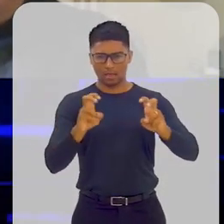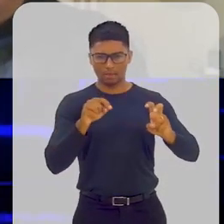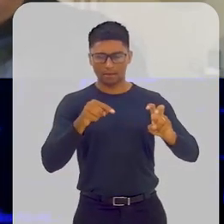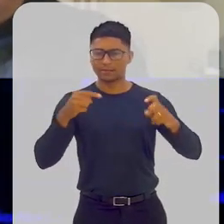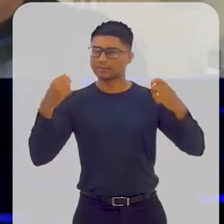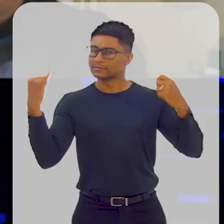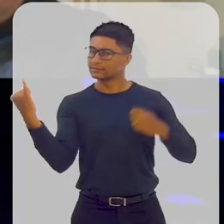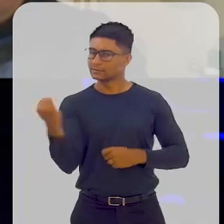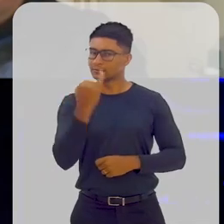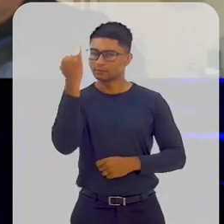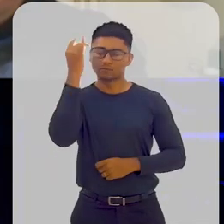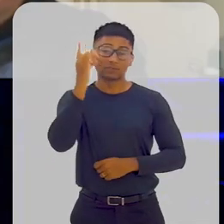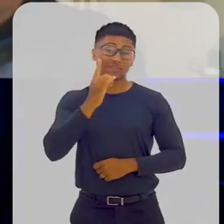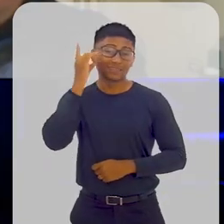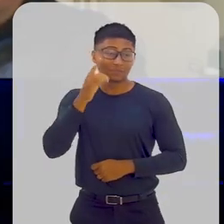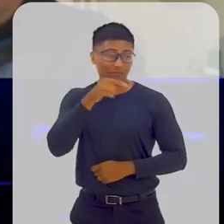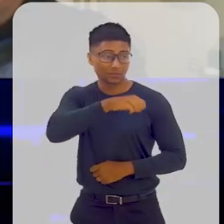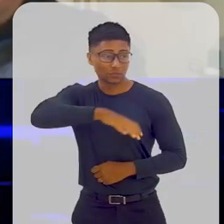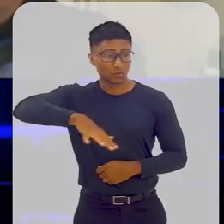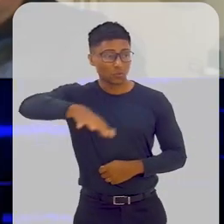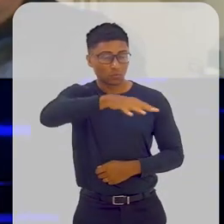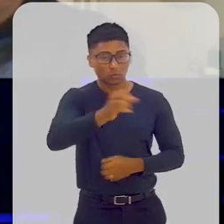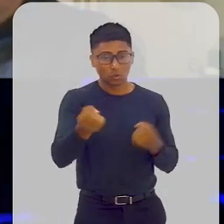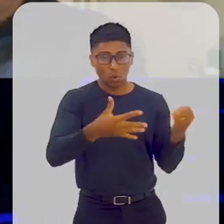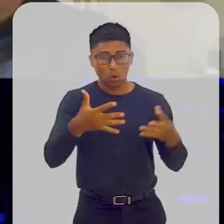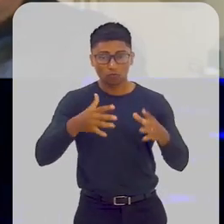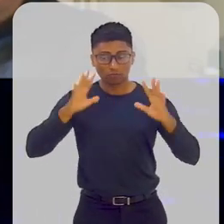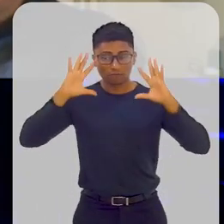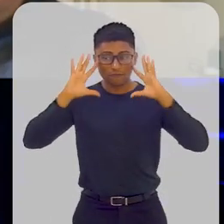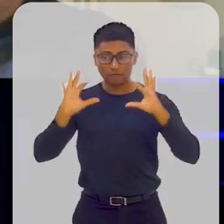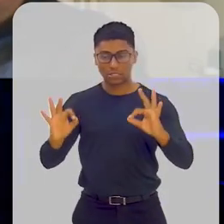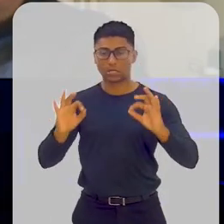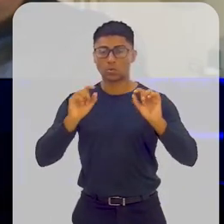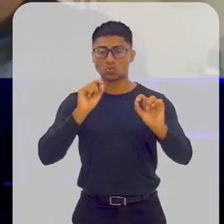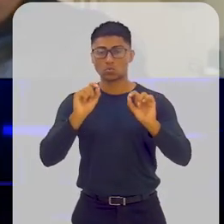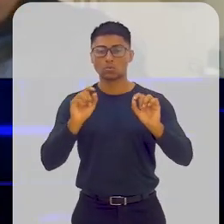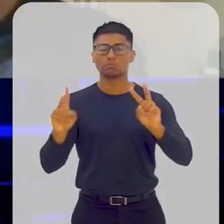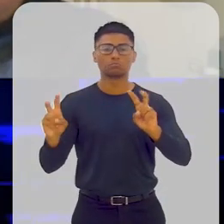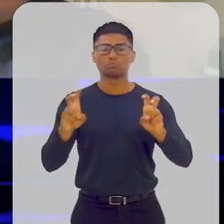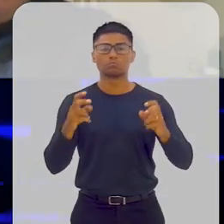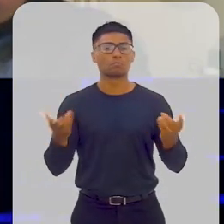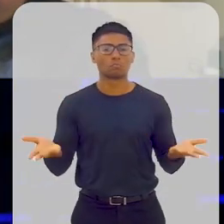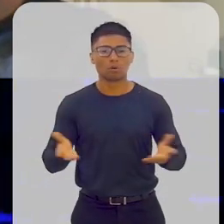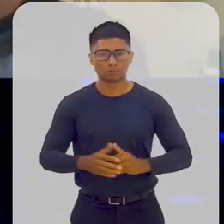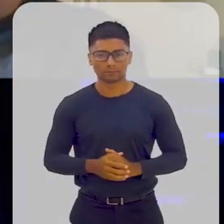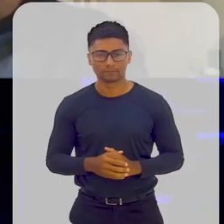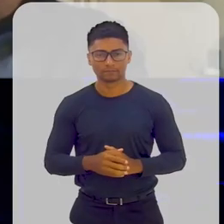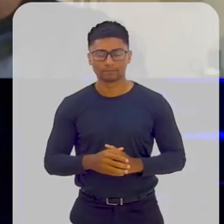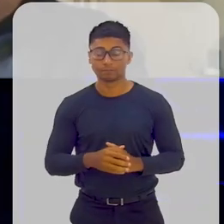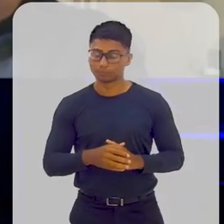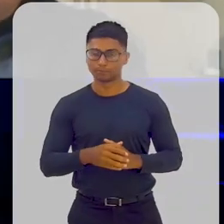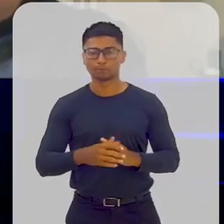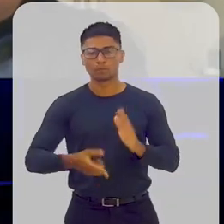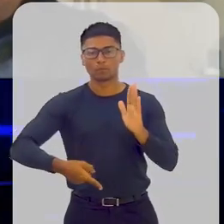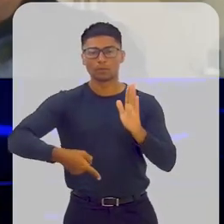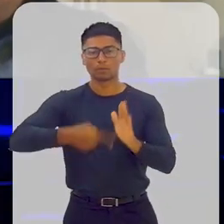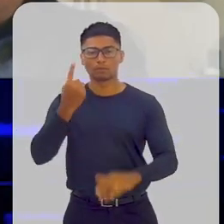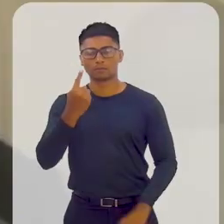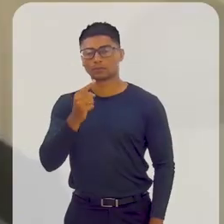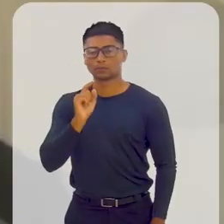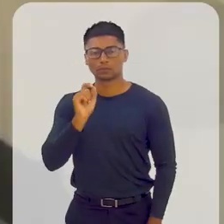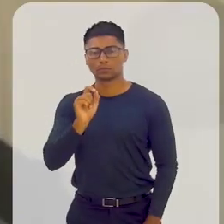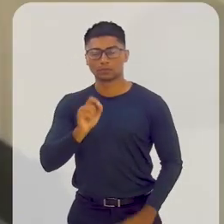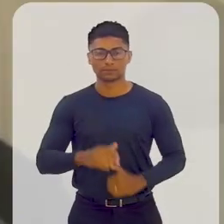podem ficar de fora do radar dos deputados que vão assumir essa próxima legislatura? Tá.